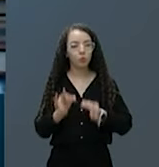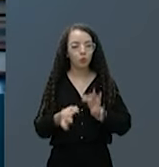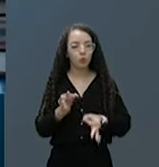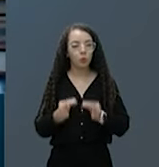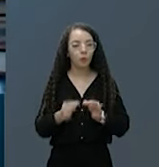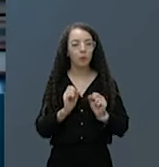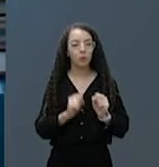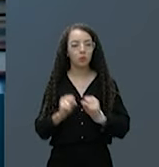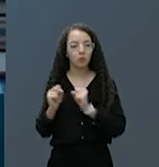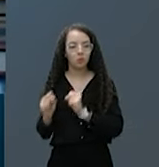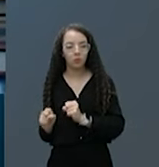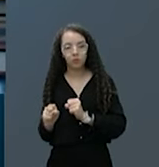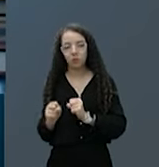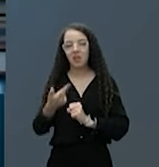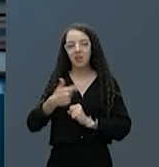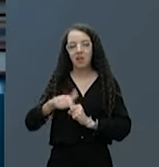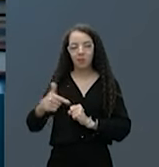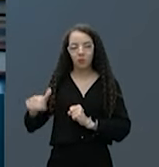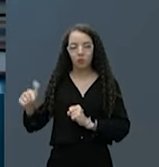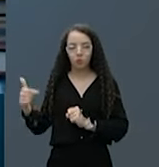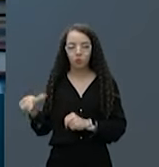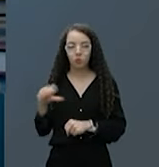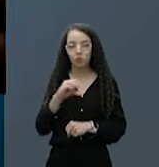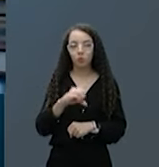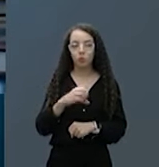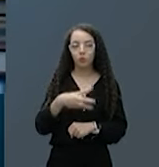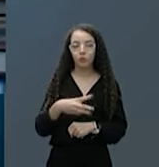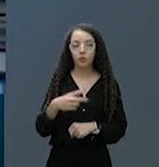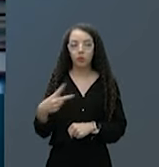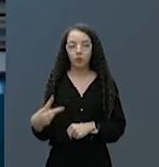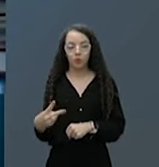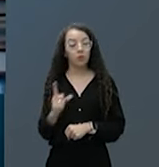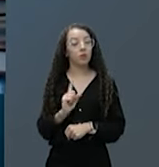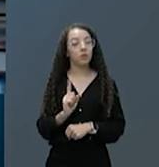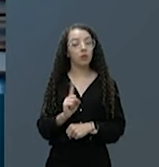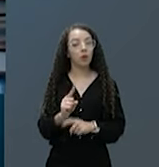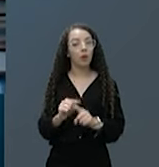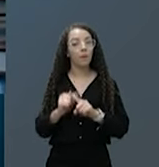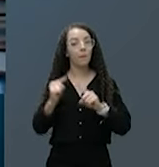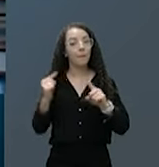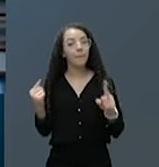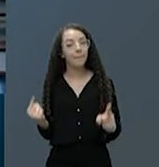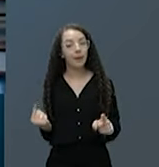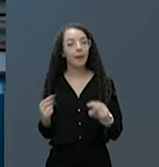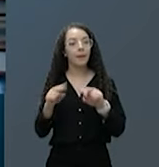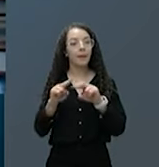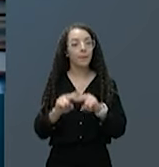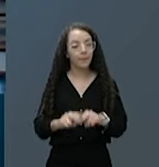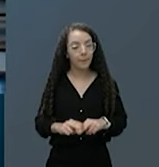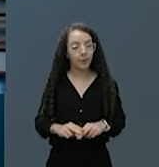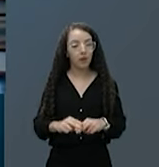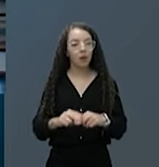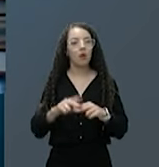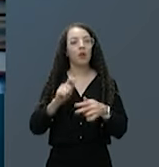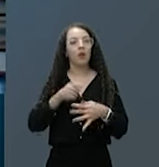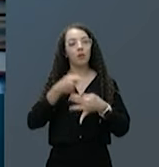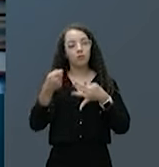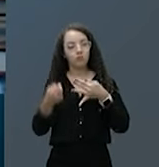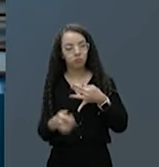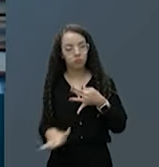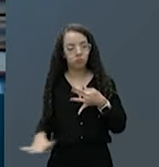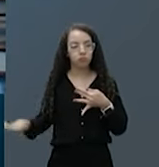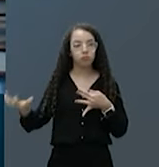do 932, porém, ela foi, via construção jurisprudencial sumular,